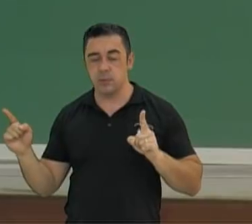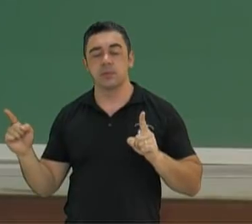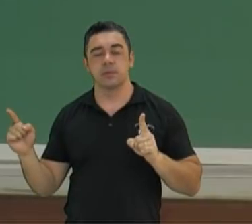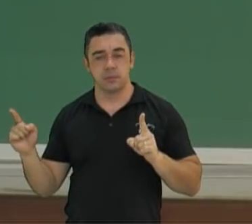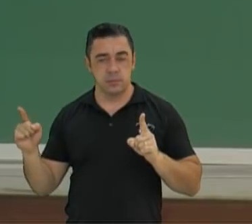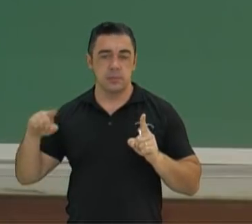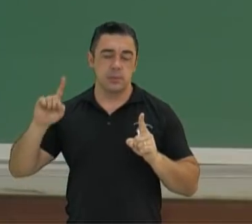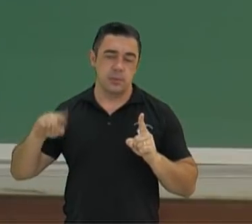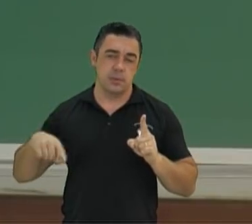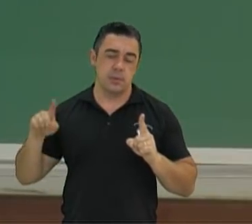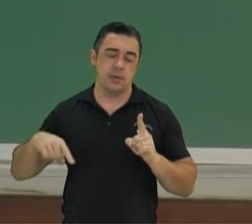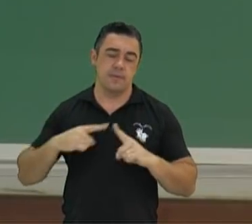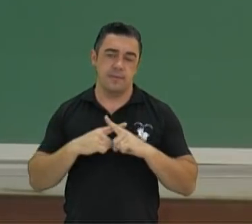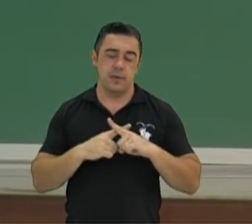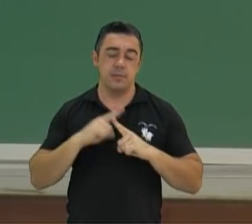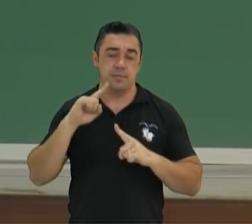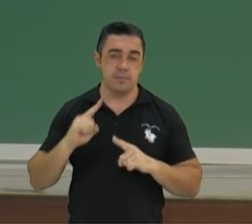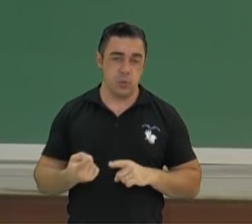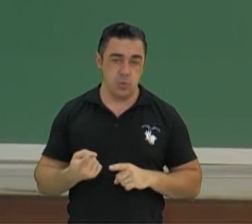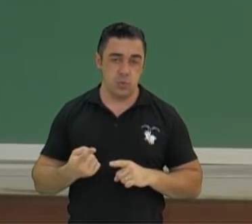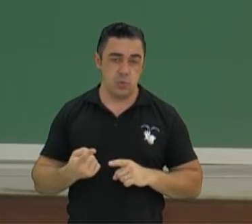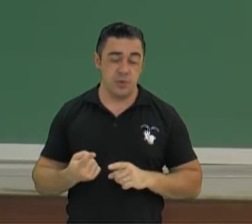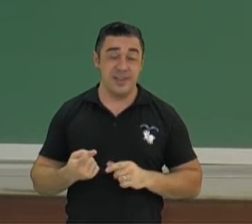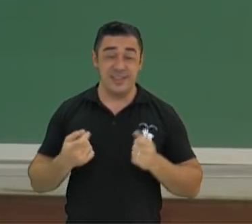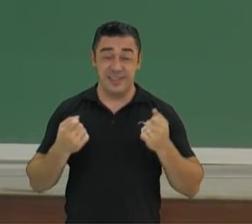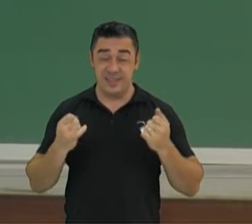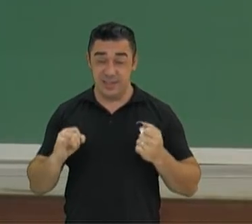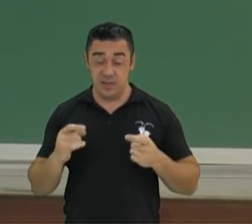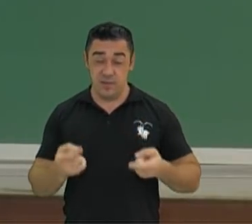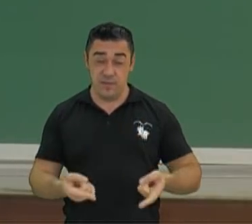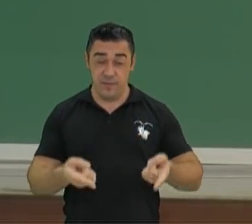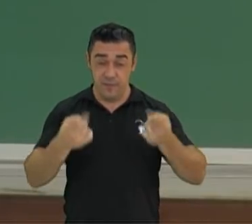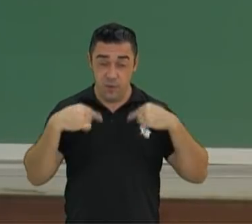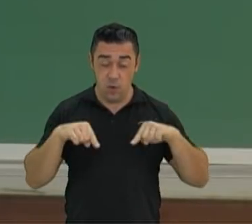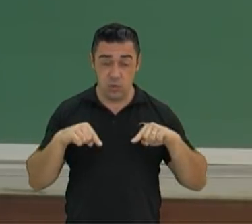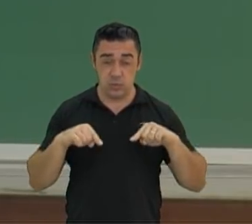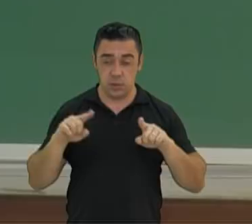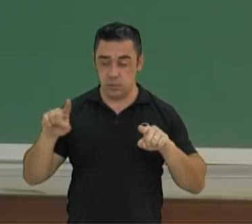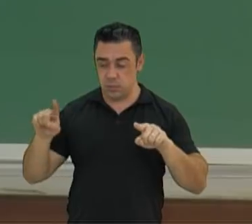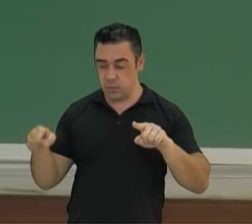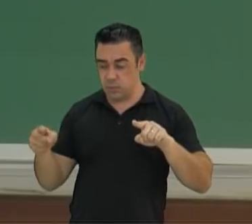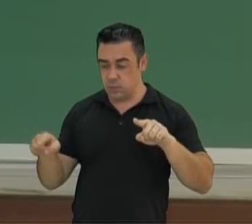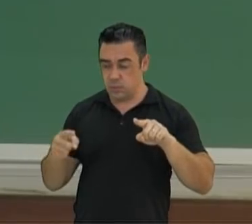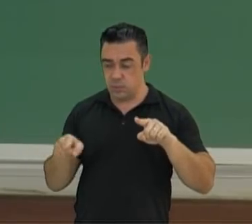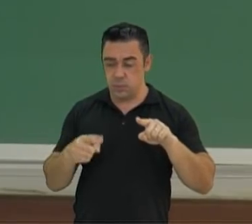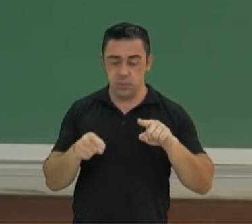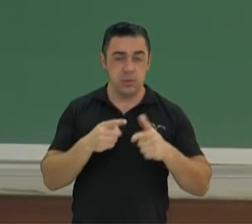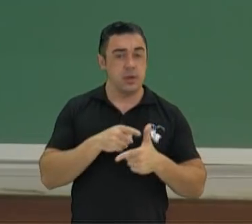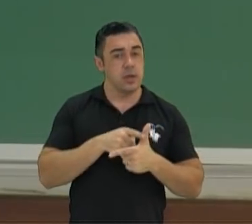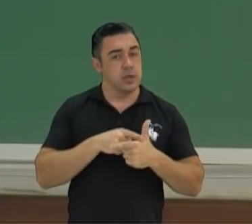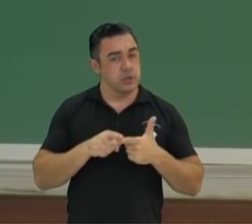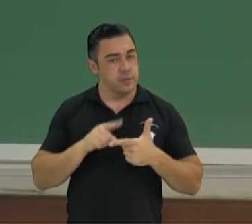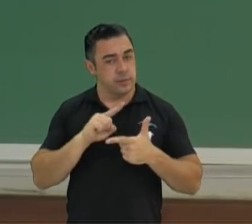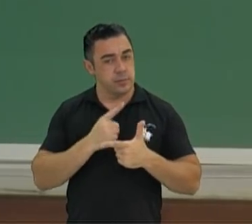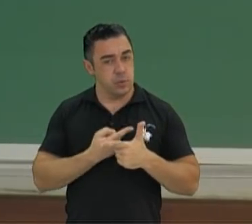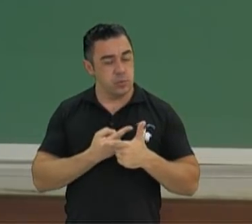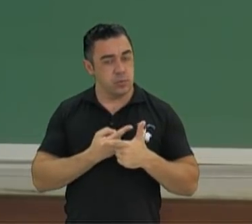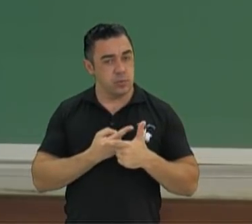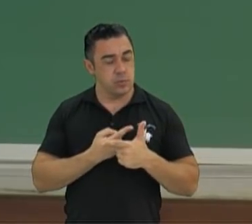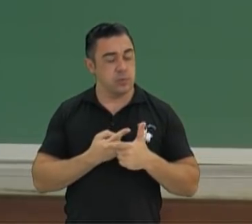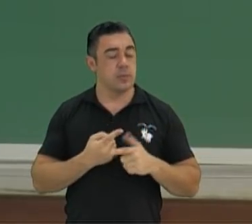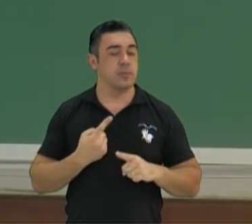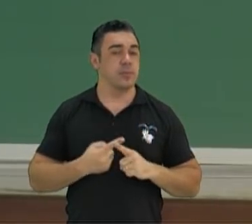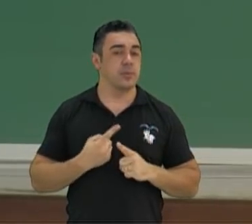a gente multiplica por 1000. Quando a gente volta para trás da tabela, nós dividimos por 1000.